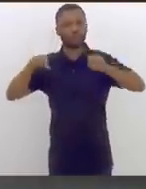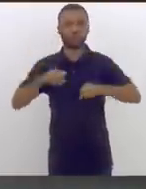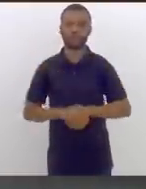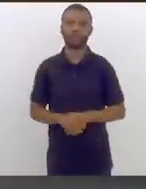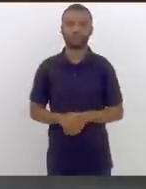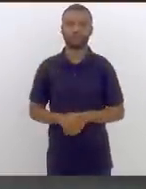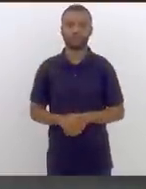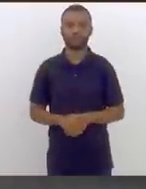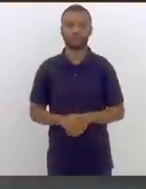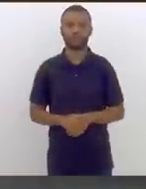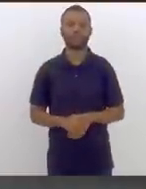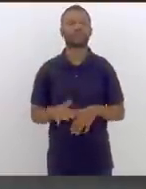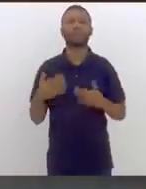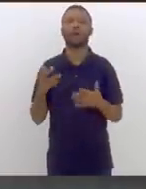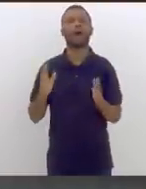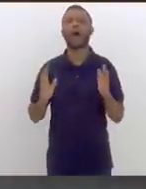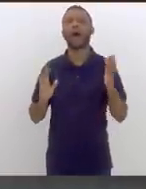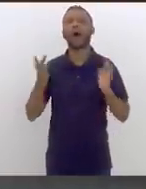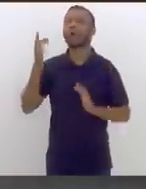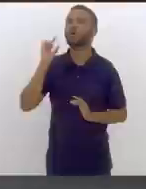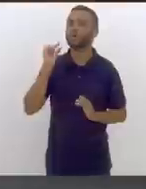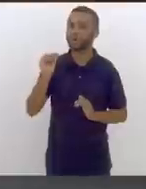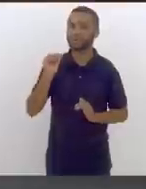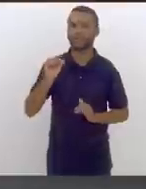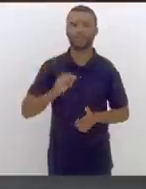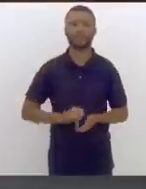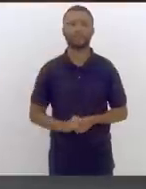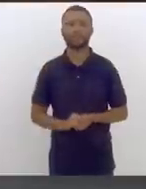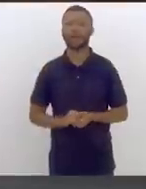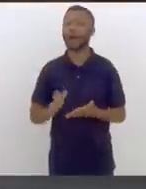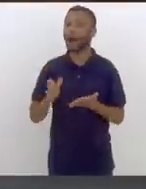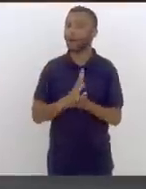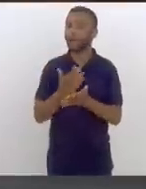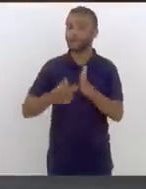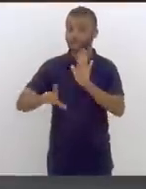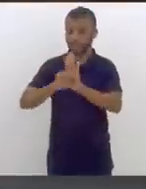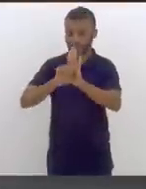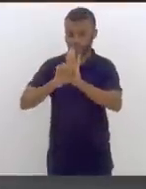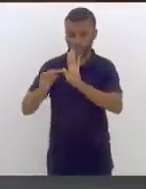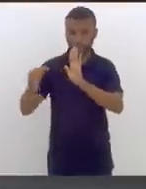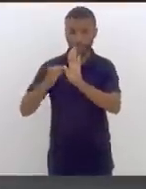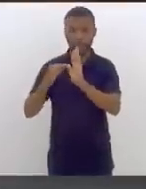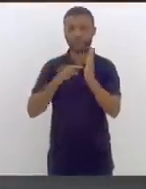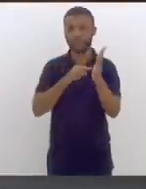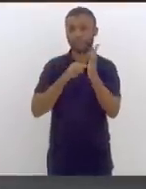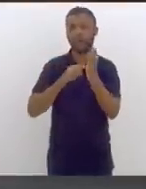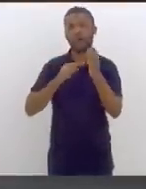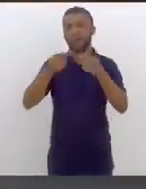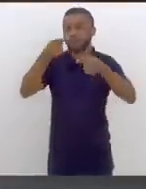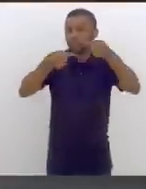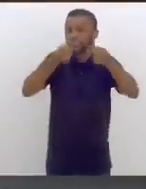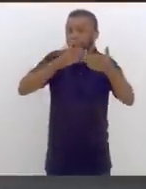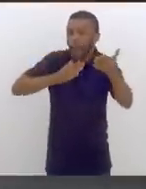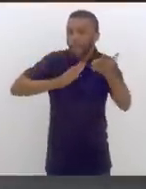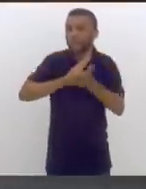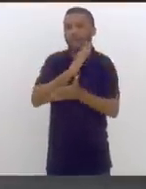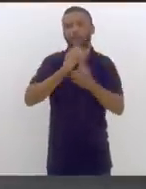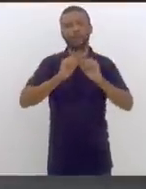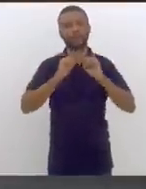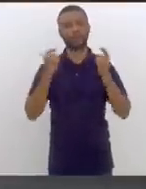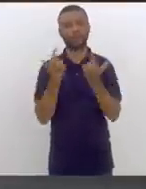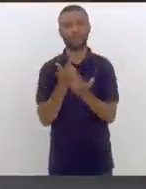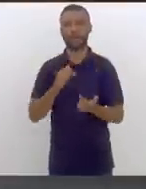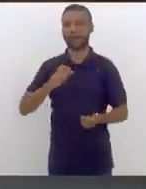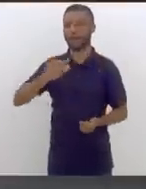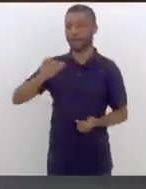o que que acontece o que que tem ocorrido algumas leis têm chegado eh tem sido aprovada nesta casa Senhor Deputado